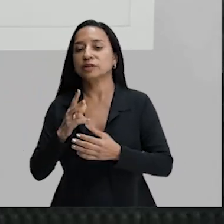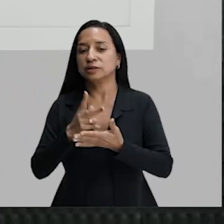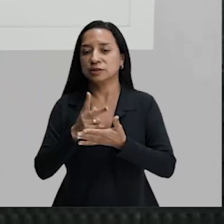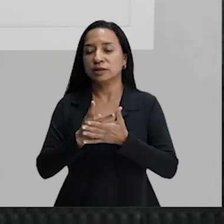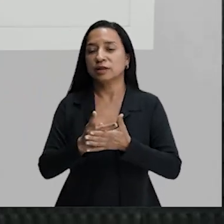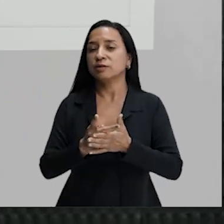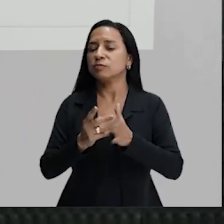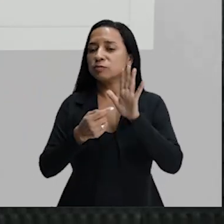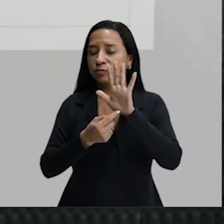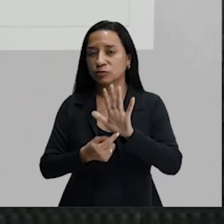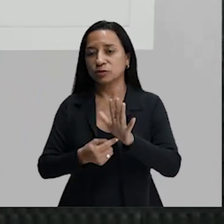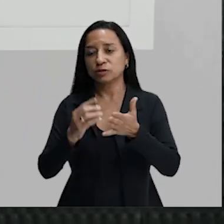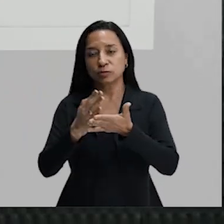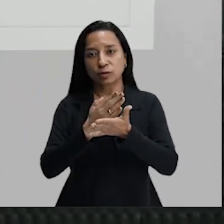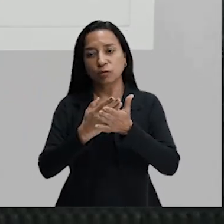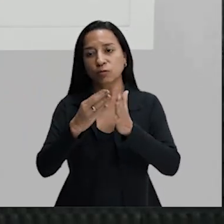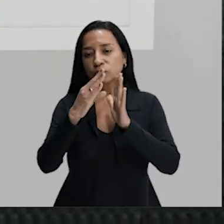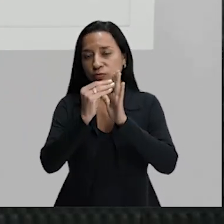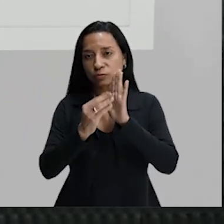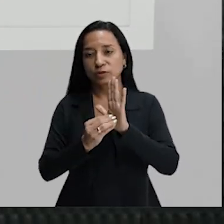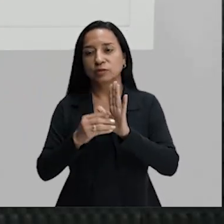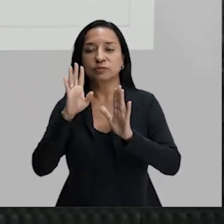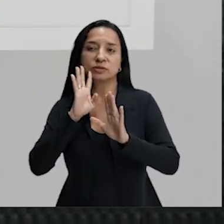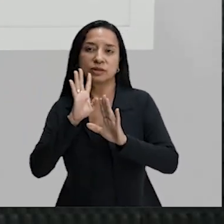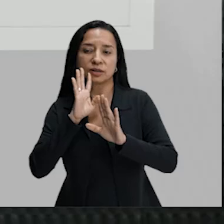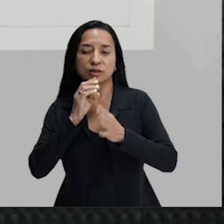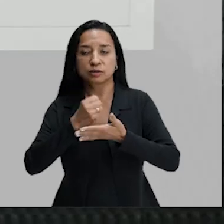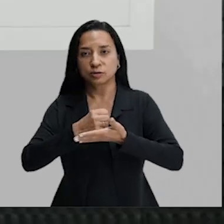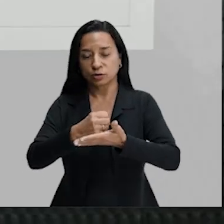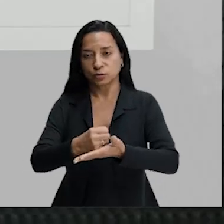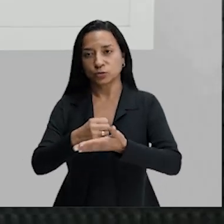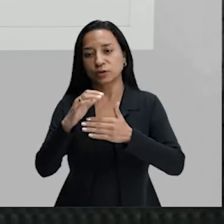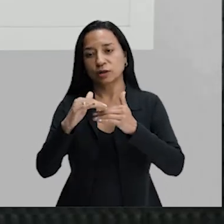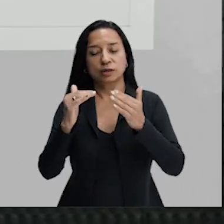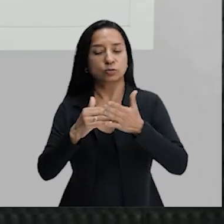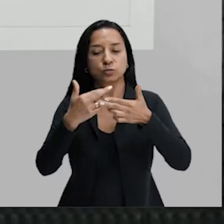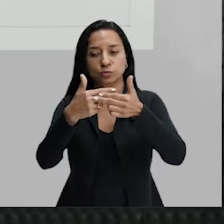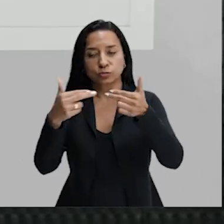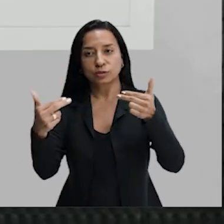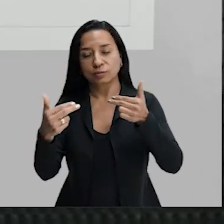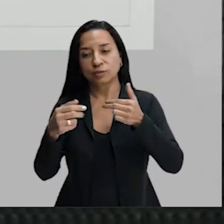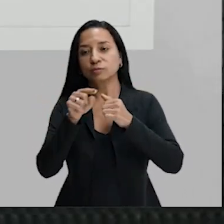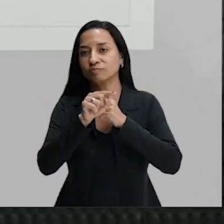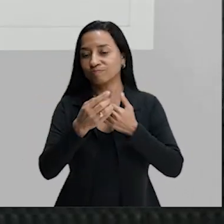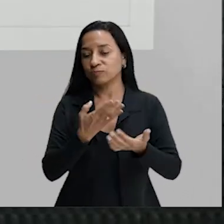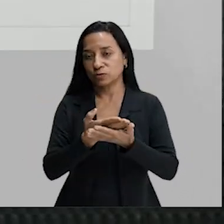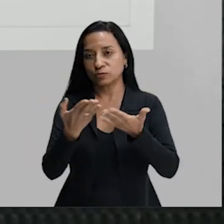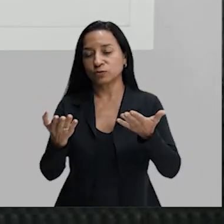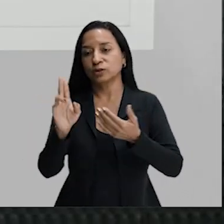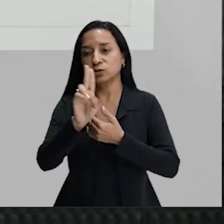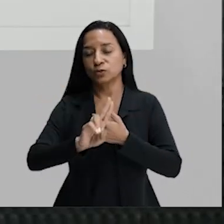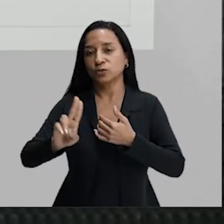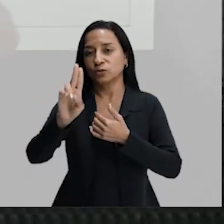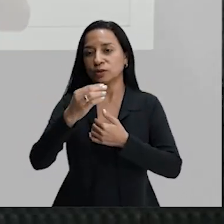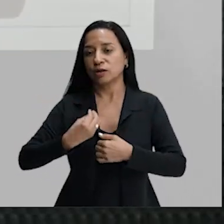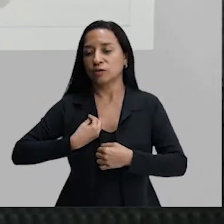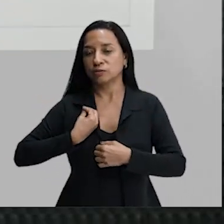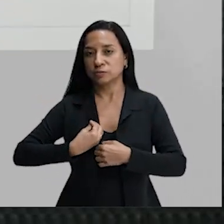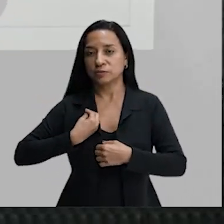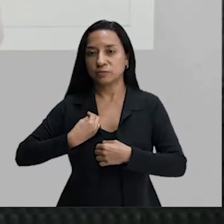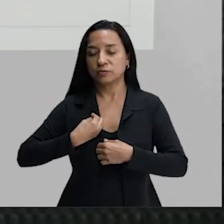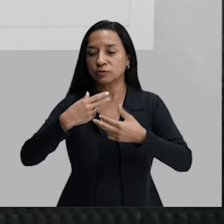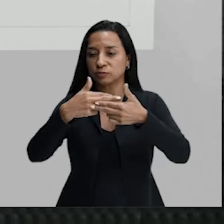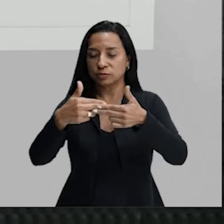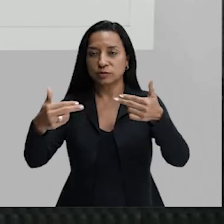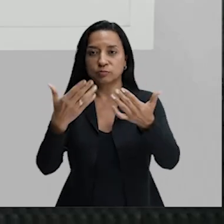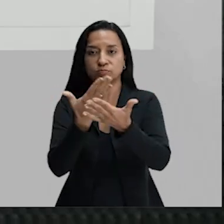conteúdos legais, alguns conteúdos que podem ajudar vocês, obviamente, em todos os elementos que vocês vão utilizar na vida cotidiana, nos elementos